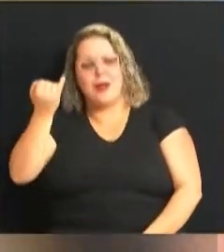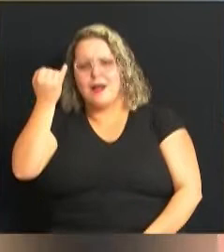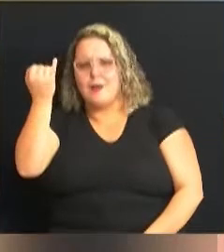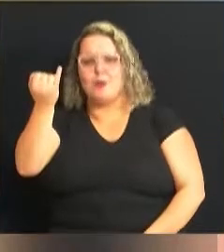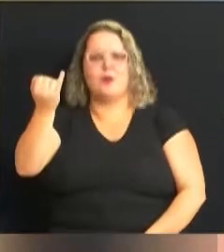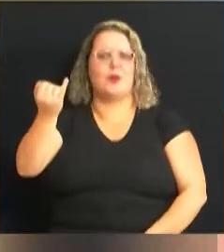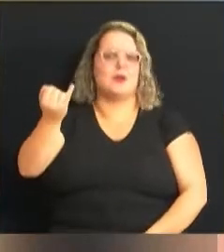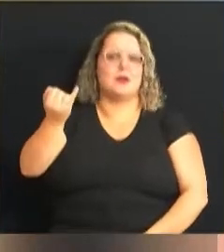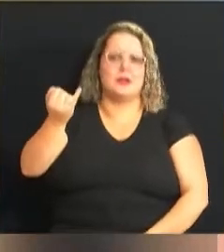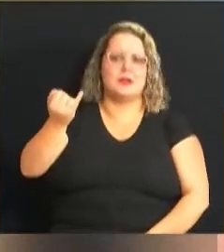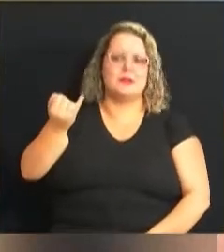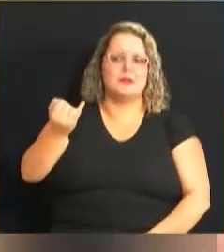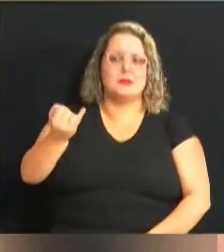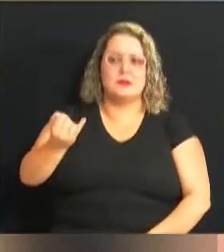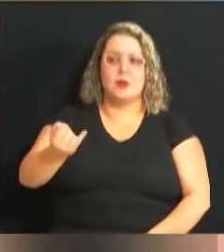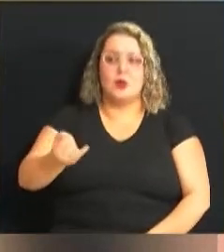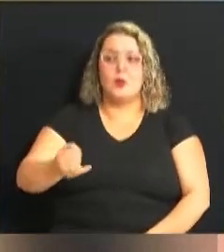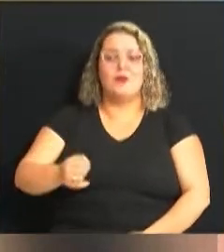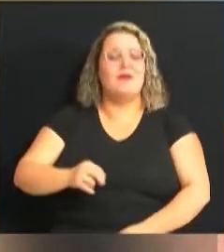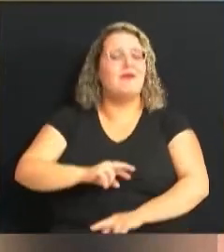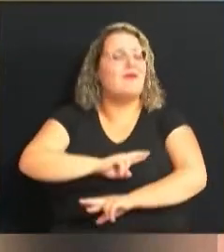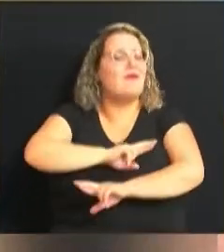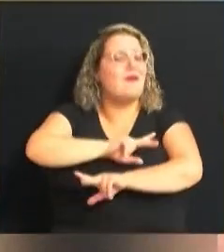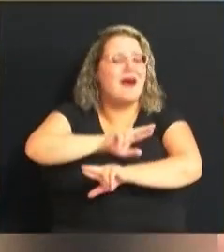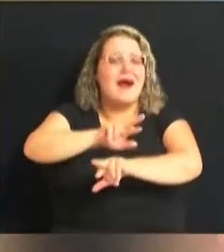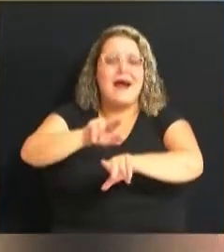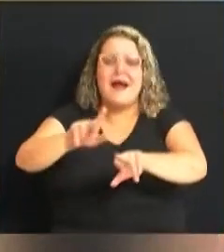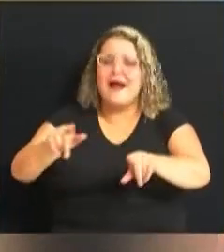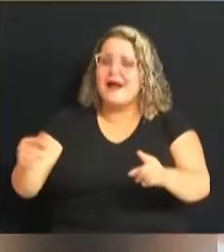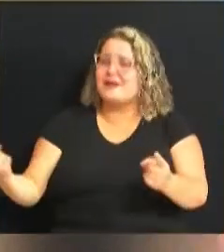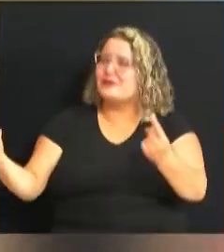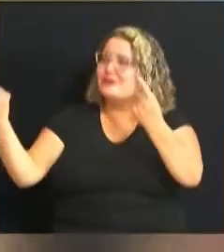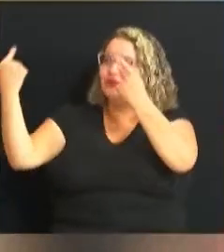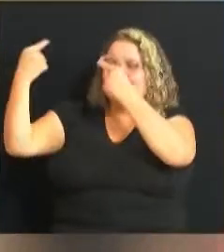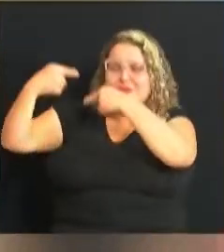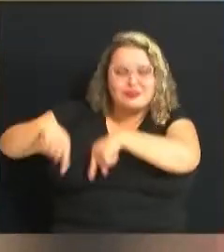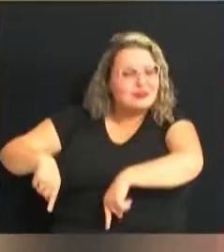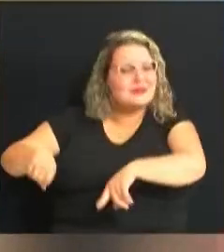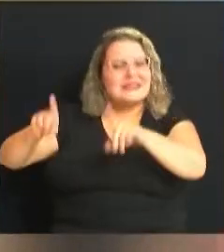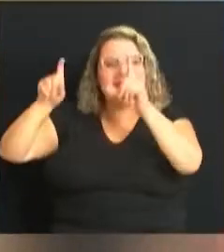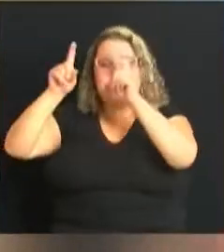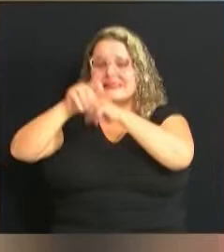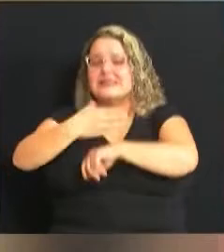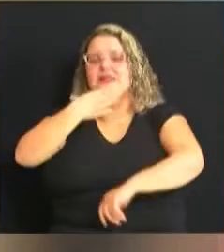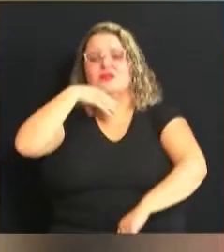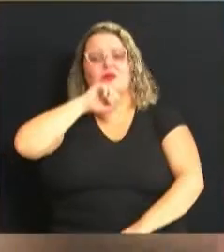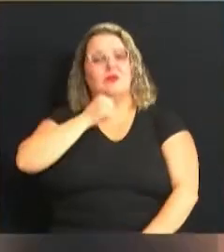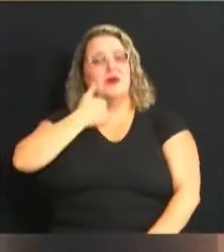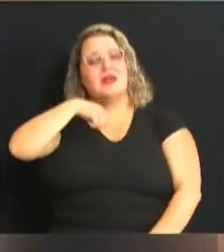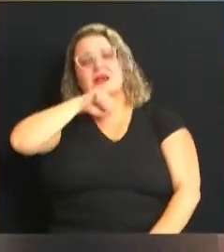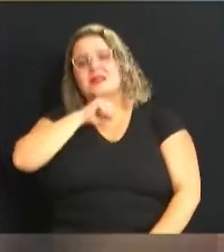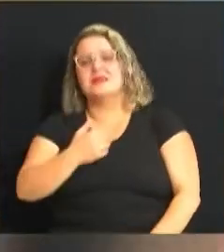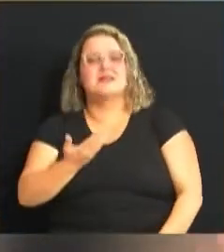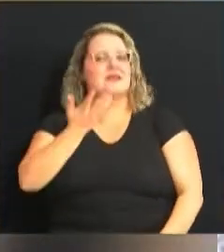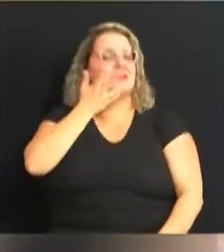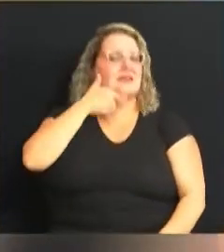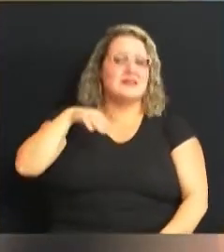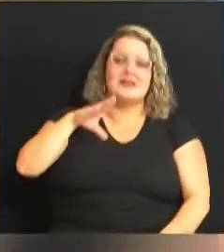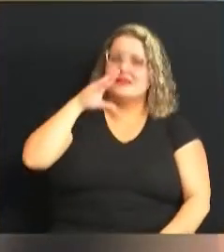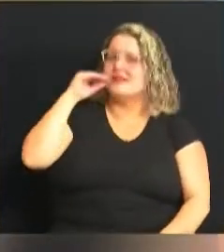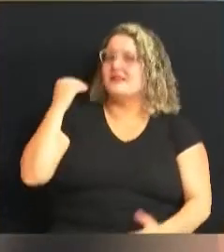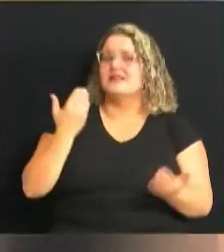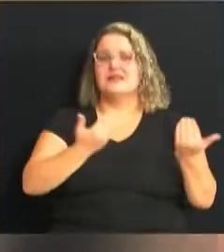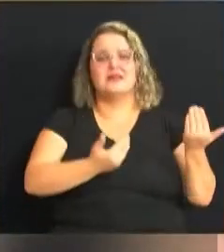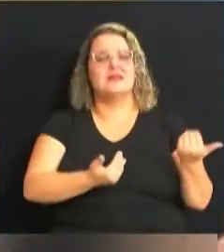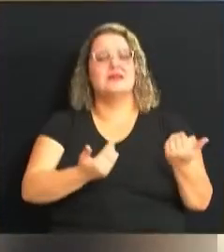relevância e importância, considerando os grandes desafios que tanto os pais, as crianças, os adolescentes, os